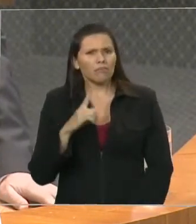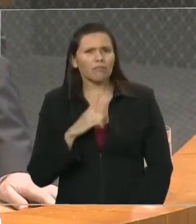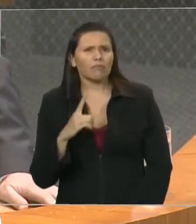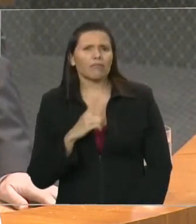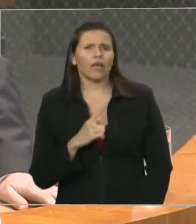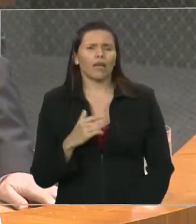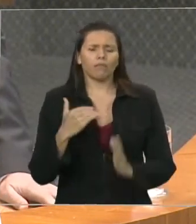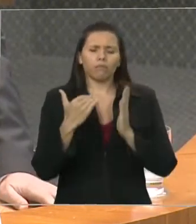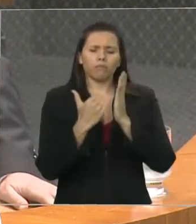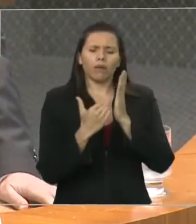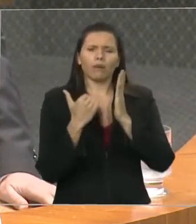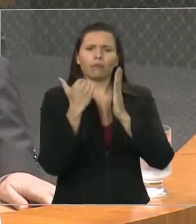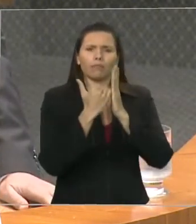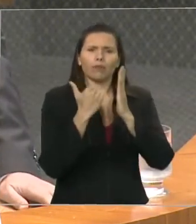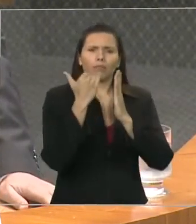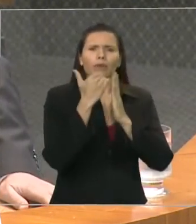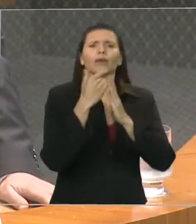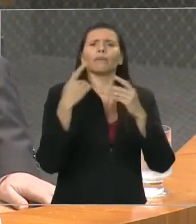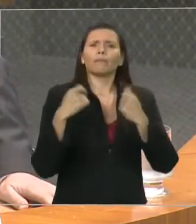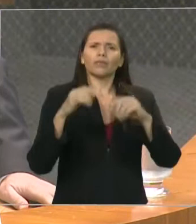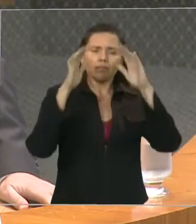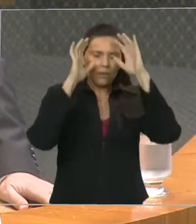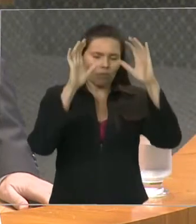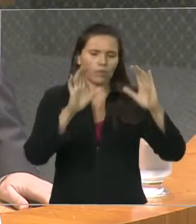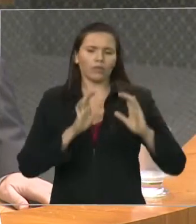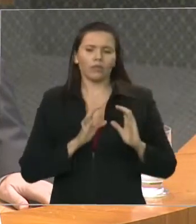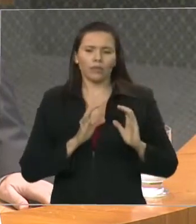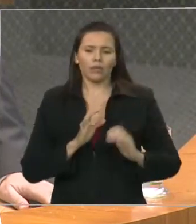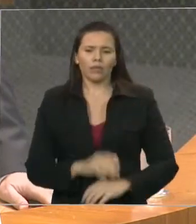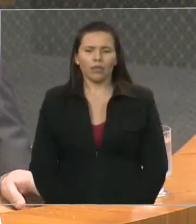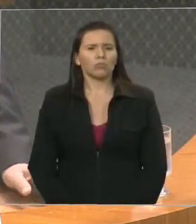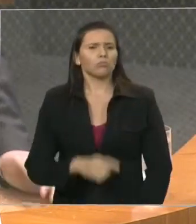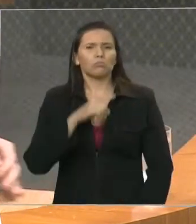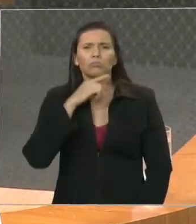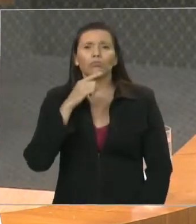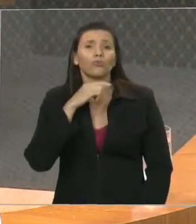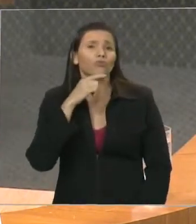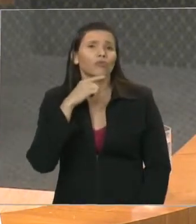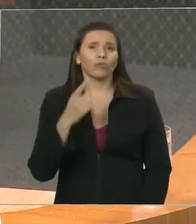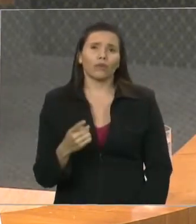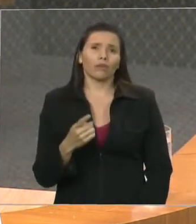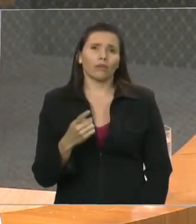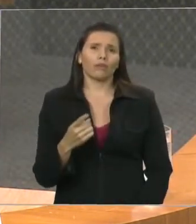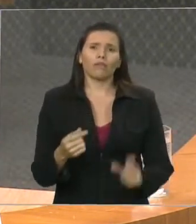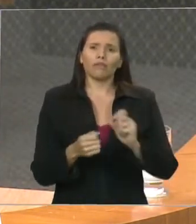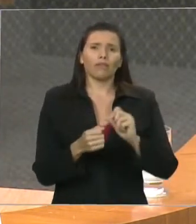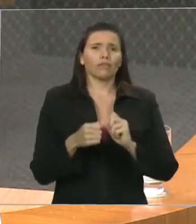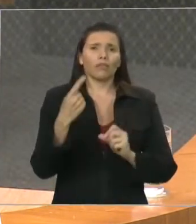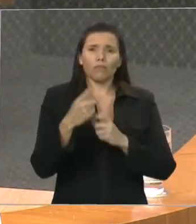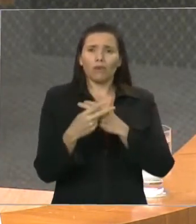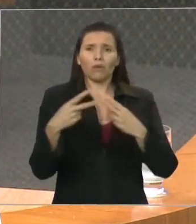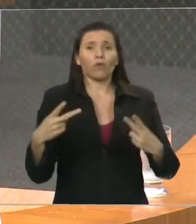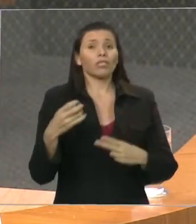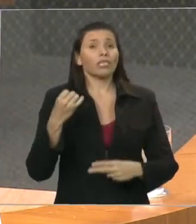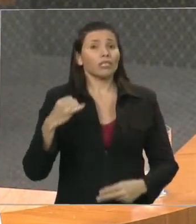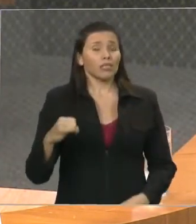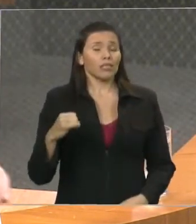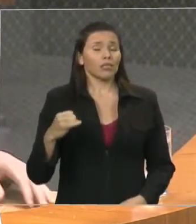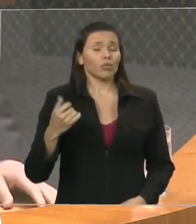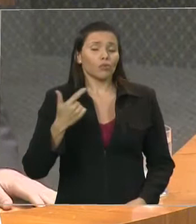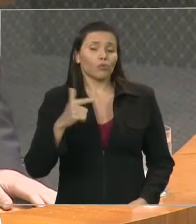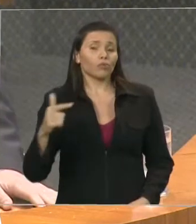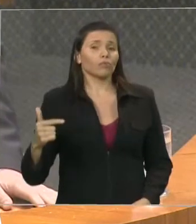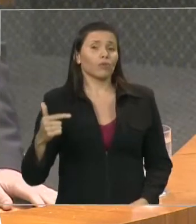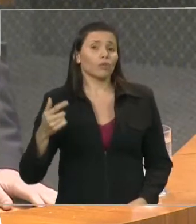ninguém cometeria um ato desse se não recebesse uma ordem superior. E o que nós precisamos saber aqui é de onde partiu